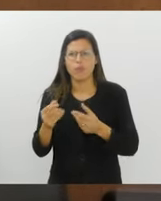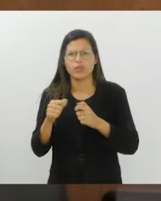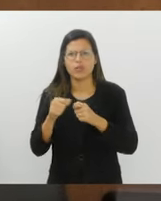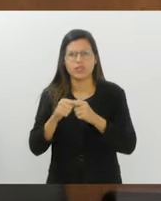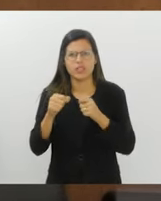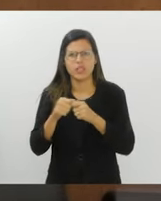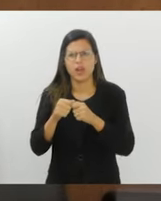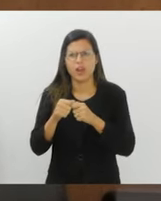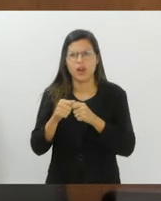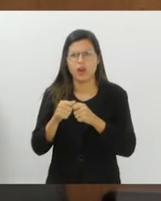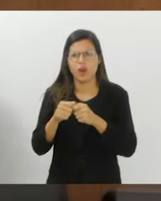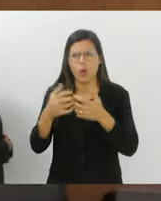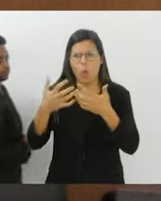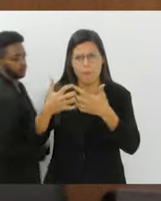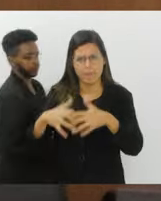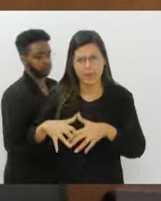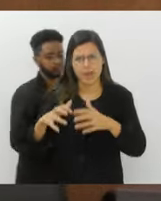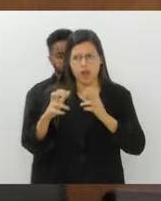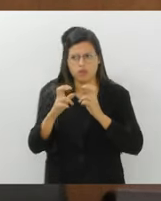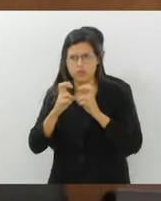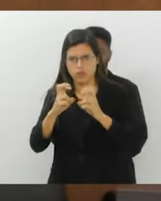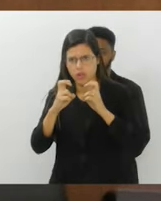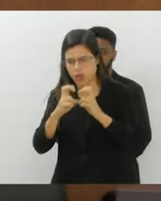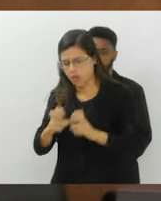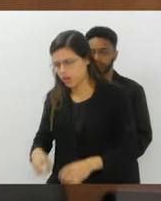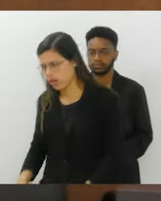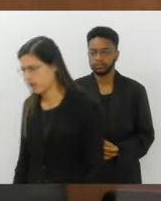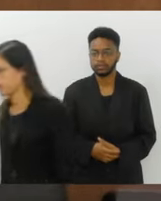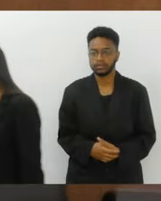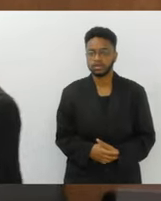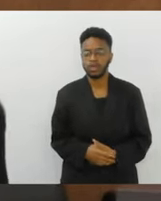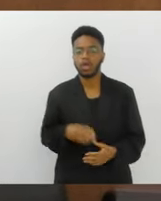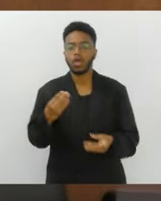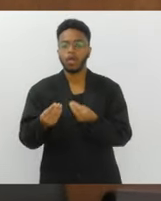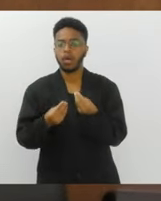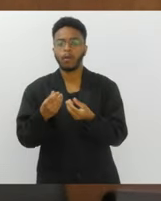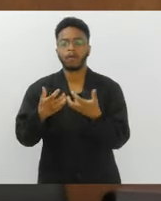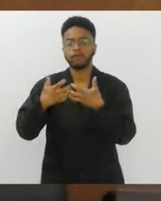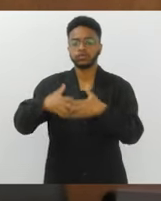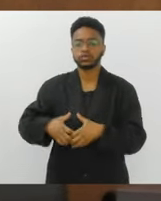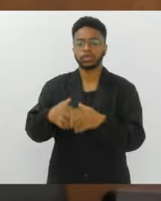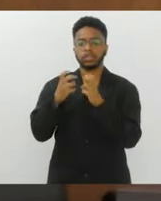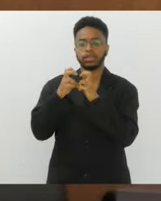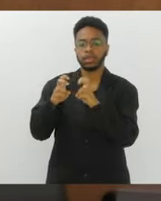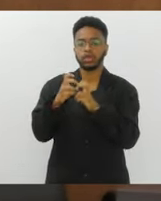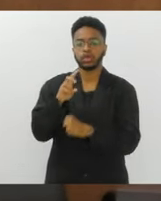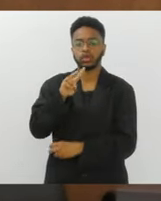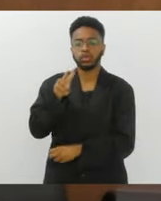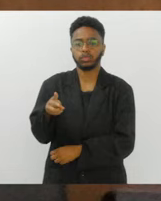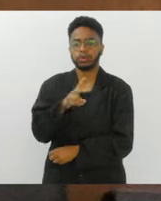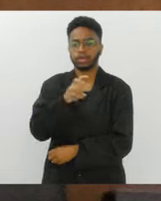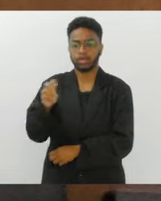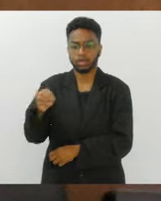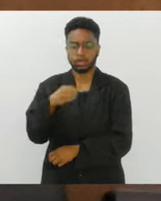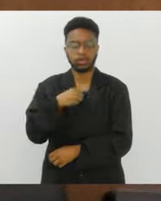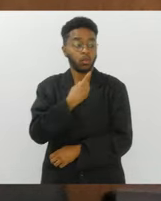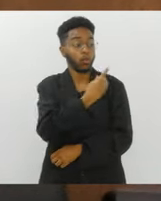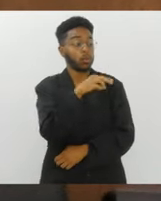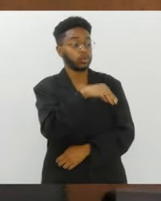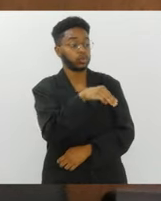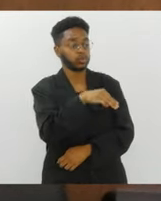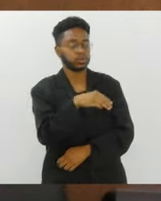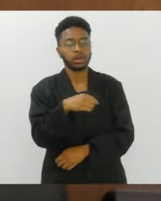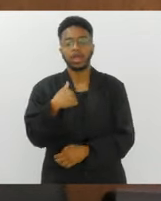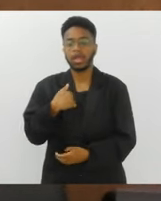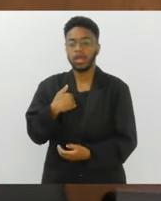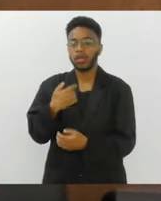de operar esses trens com 2.500... Deputado, um minuto. Estou fechando. Eu quero assim agradecer